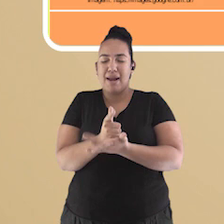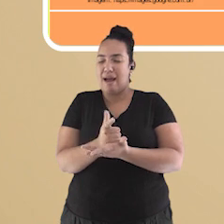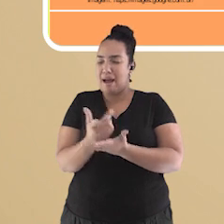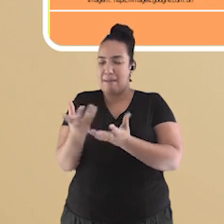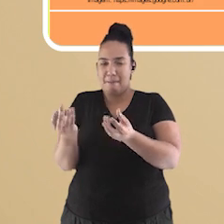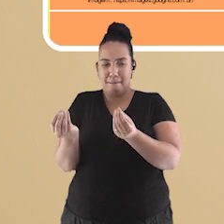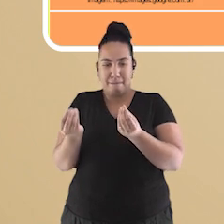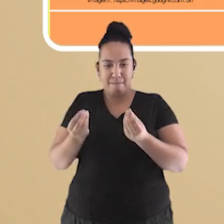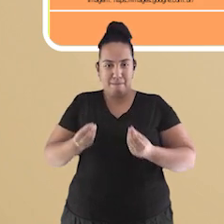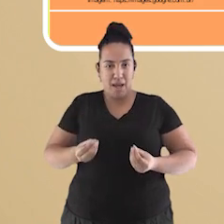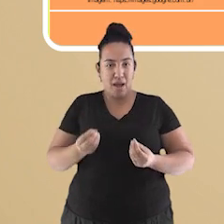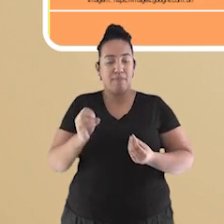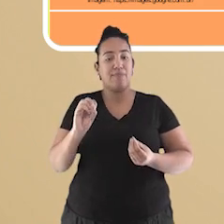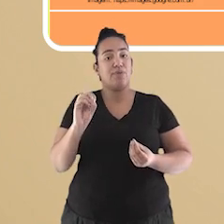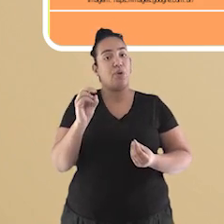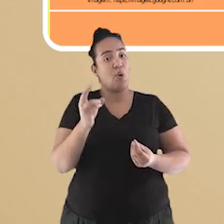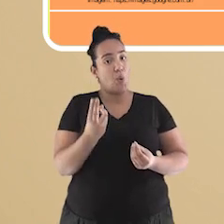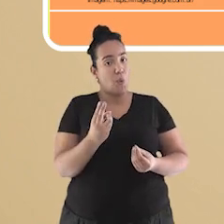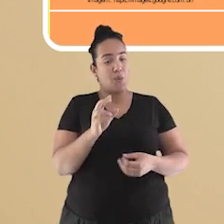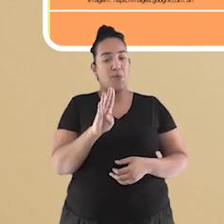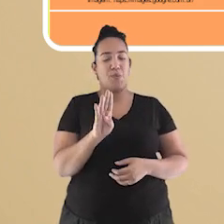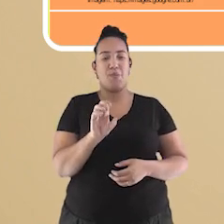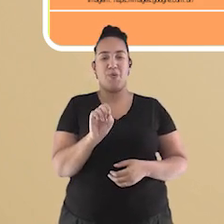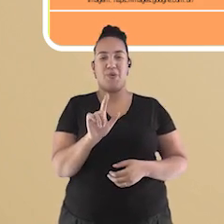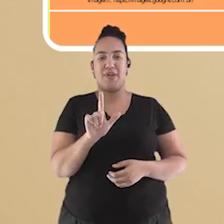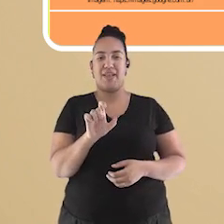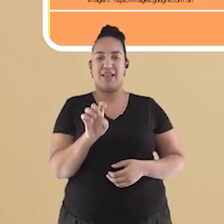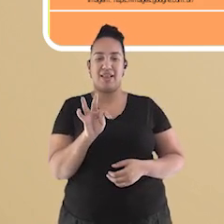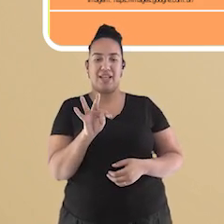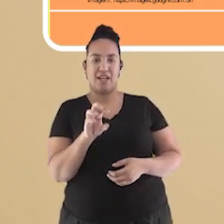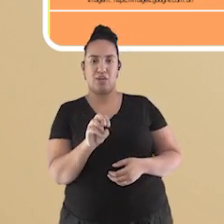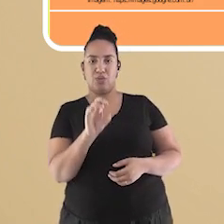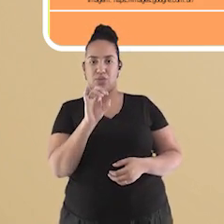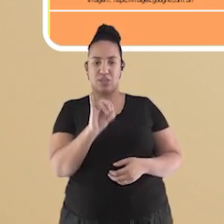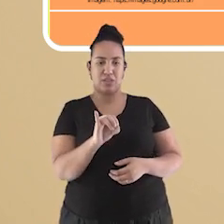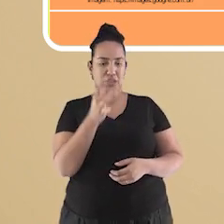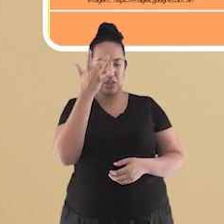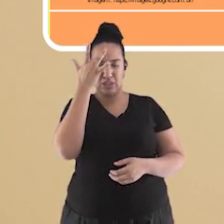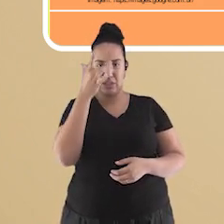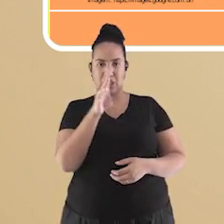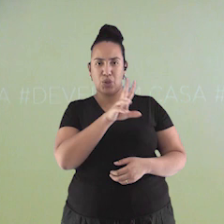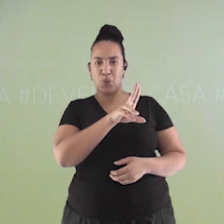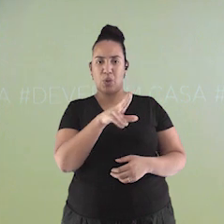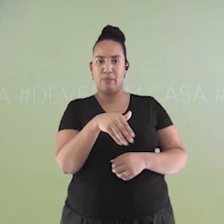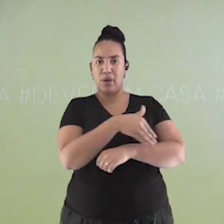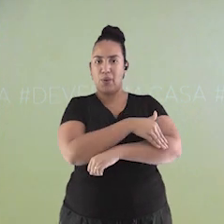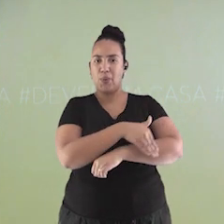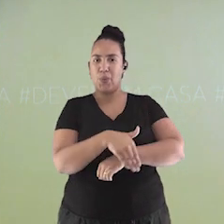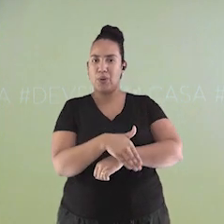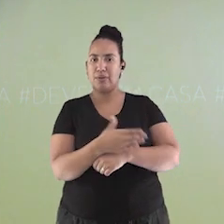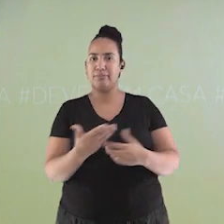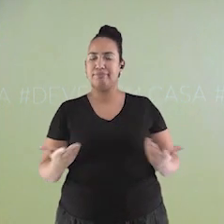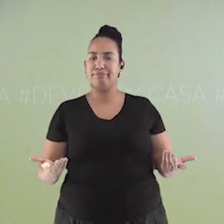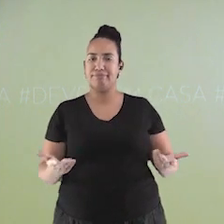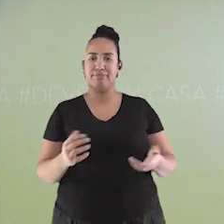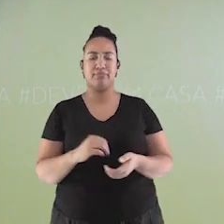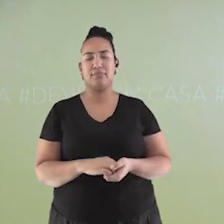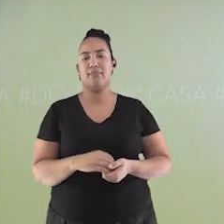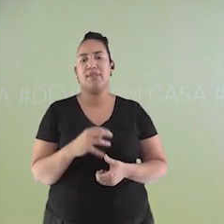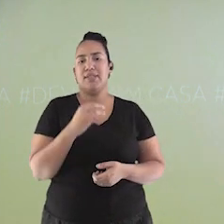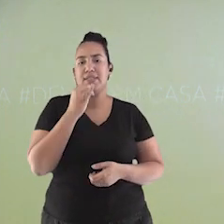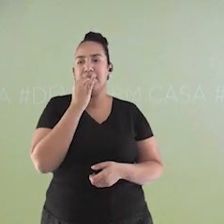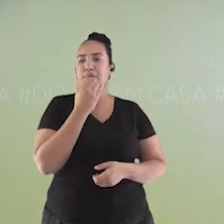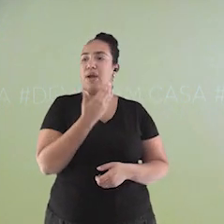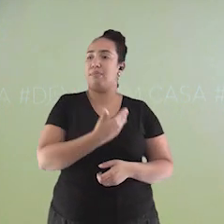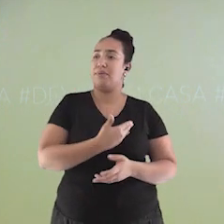os boletos, que são as contas a pagar, se não tivesse o endereço certinho? Imagina convidar